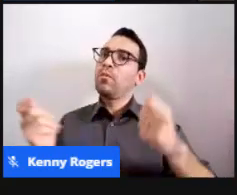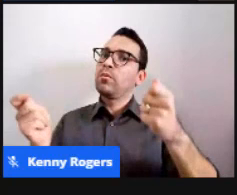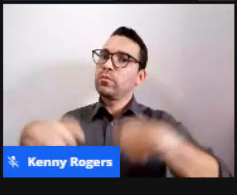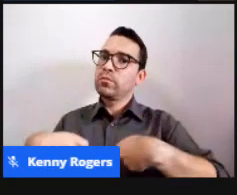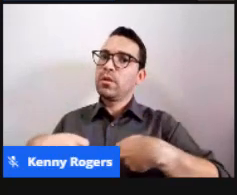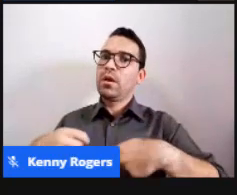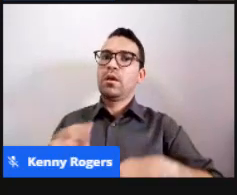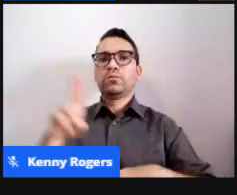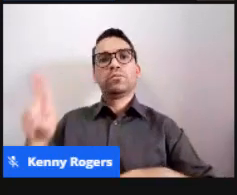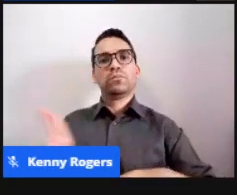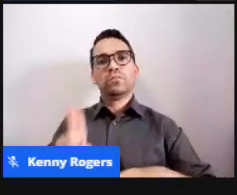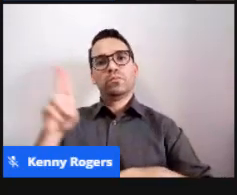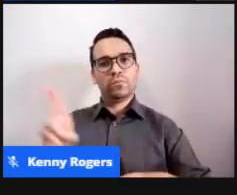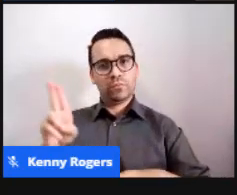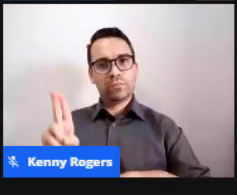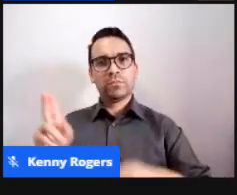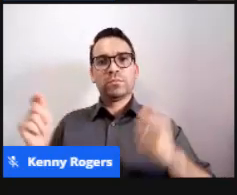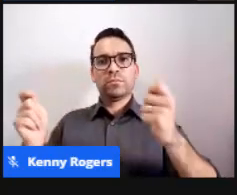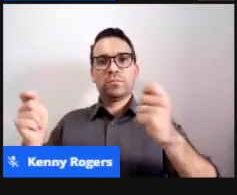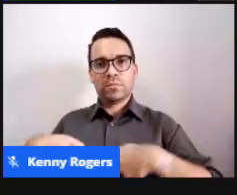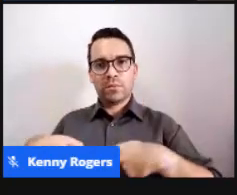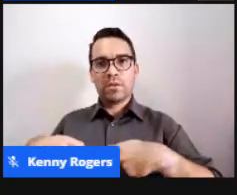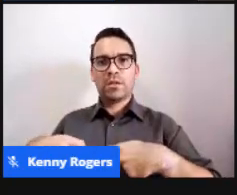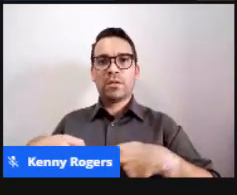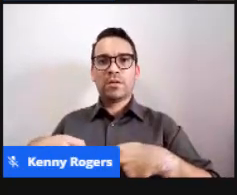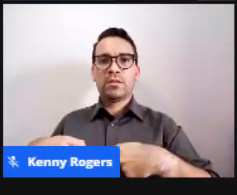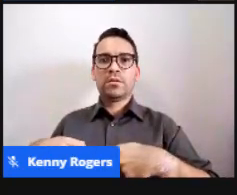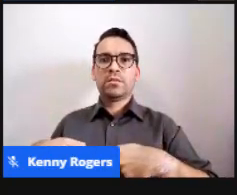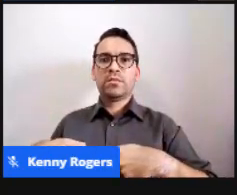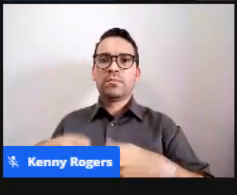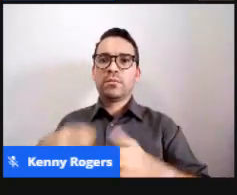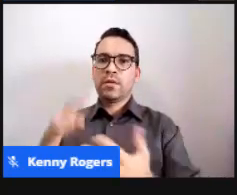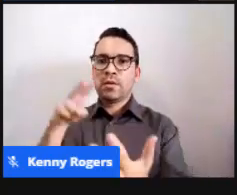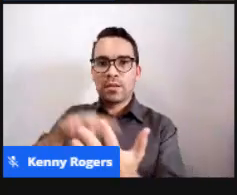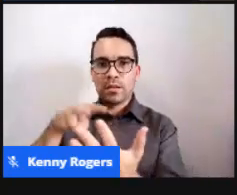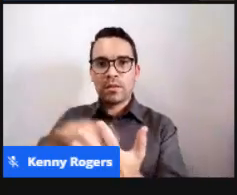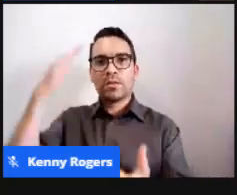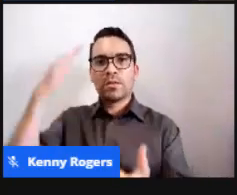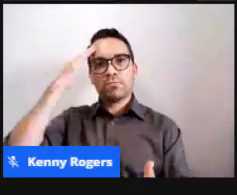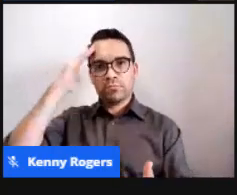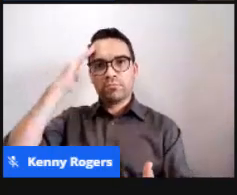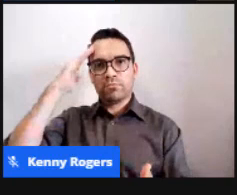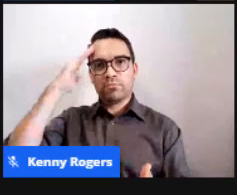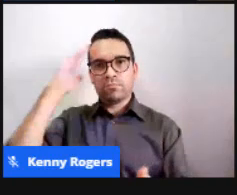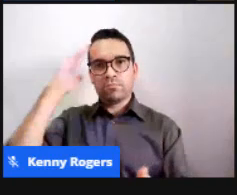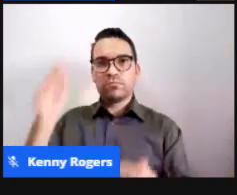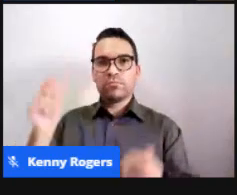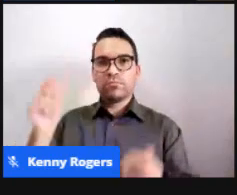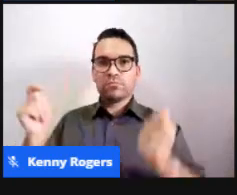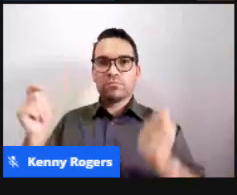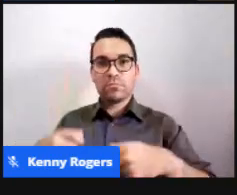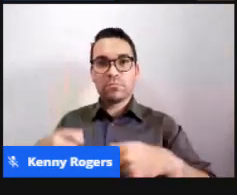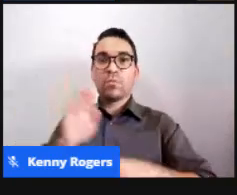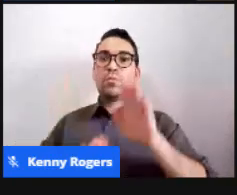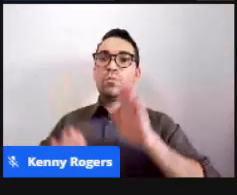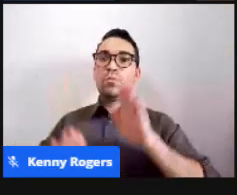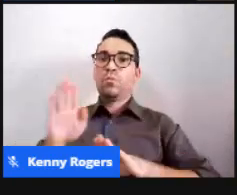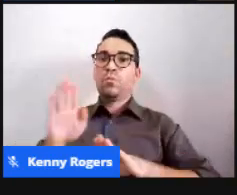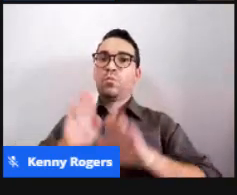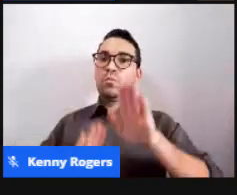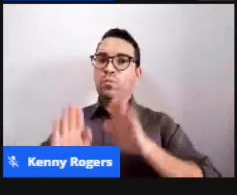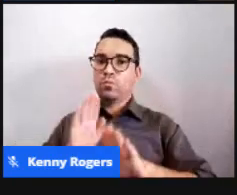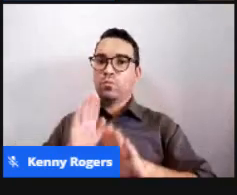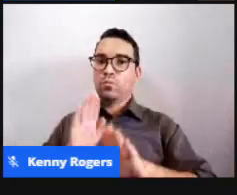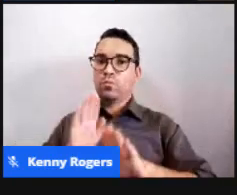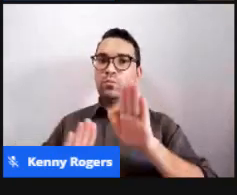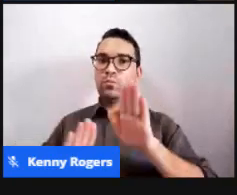consiga ler, entender, compreender, certo? Então, a gente tem que ter muito cuidado com isso, com o que